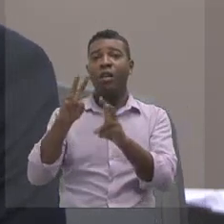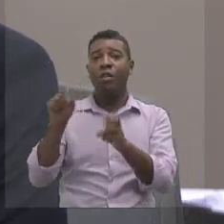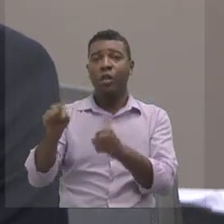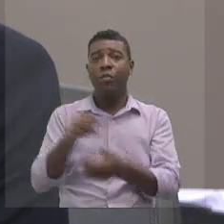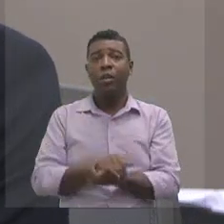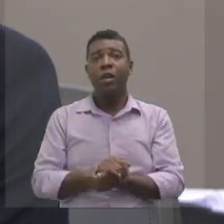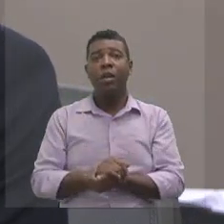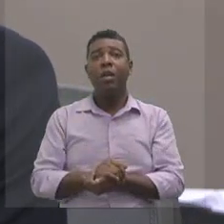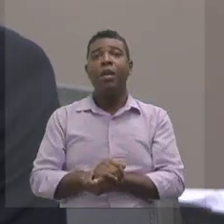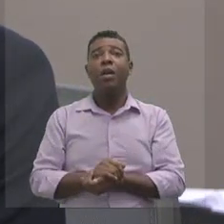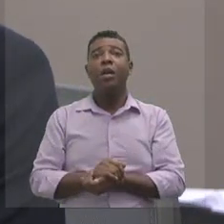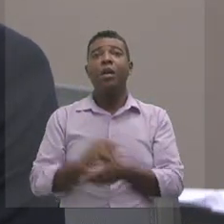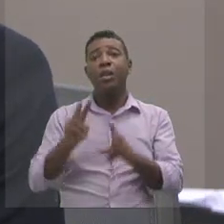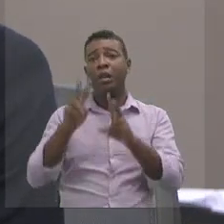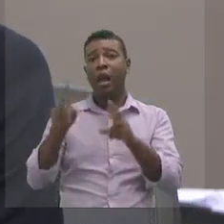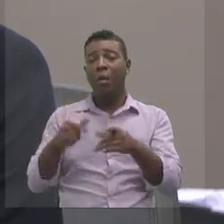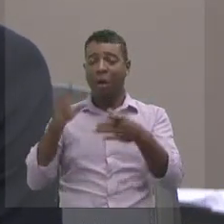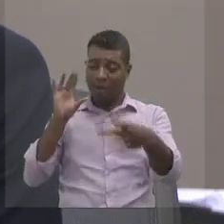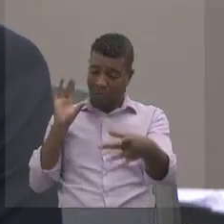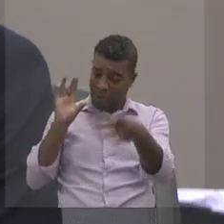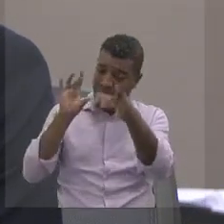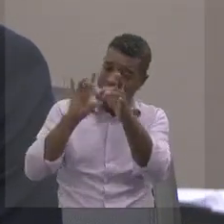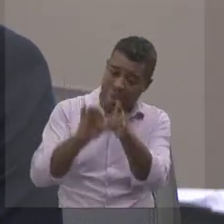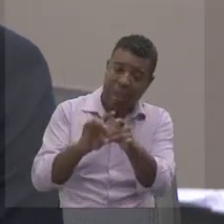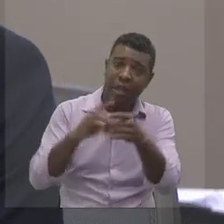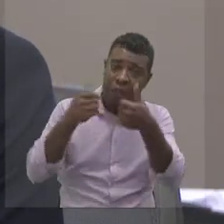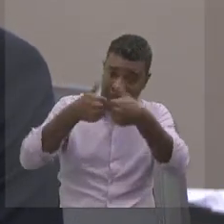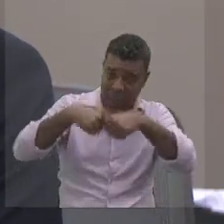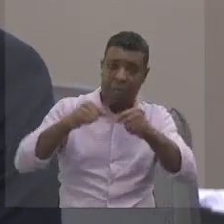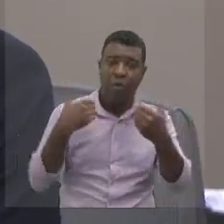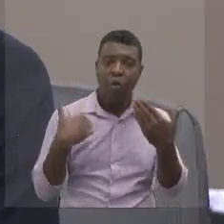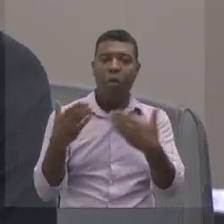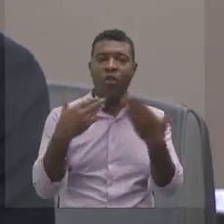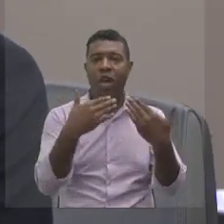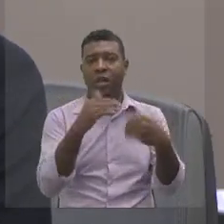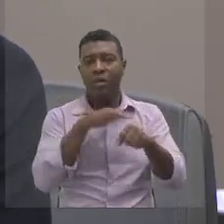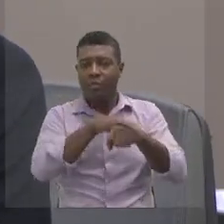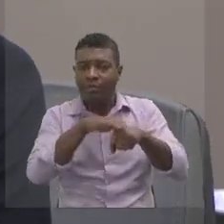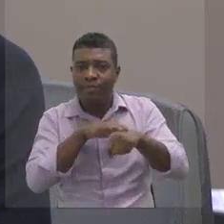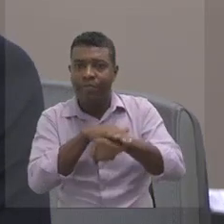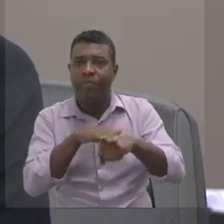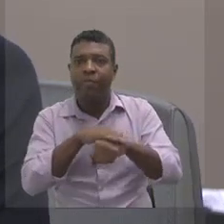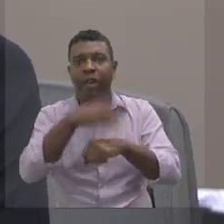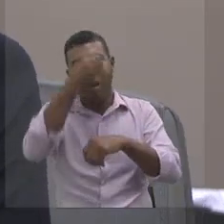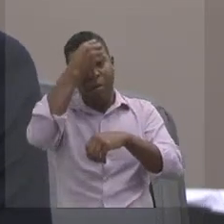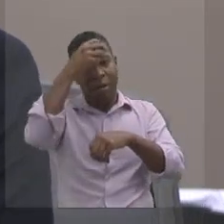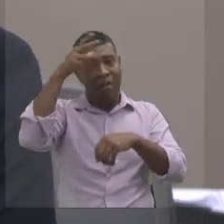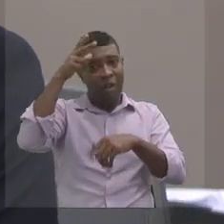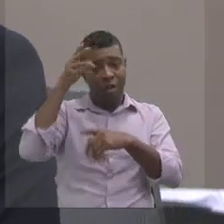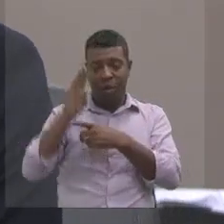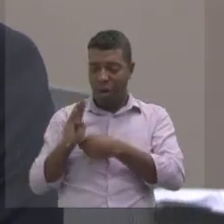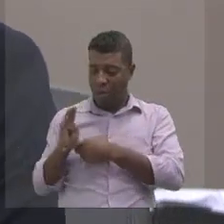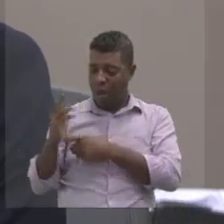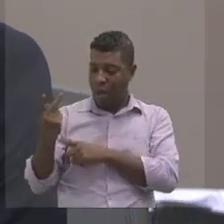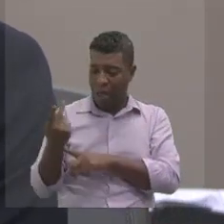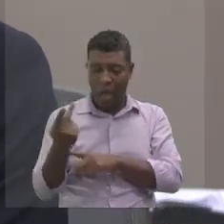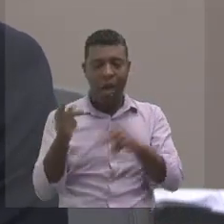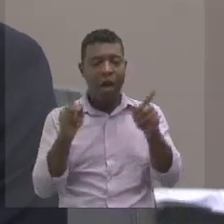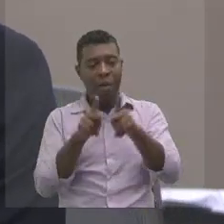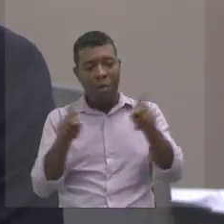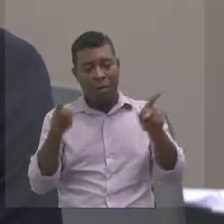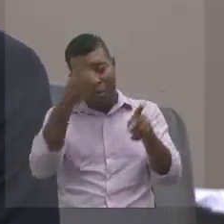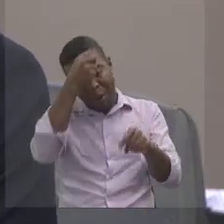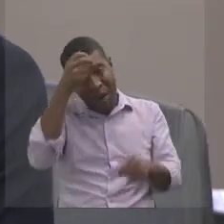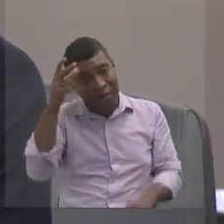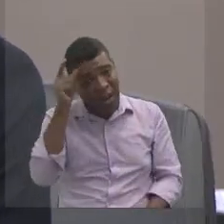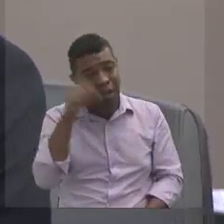a gente tem conversado né E aí o diálogo aqui fundamental Qual a prefeitura de Belo Horizonte né com o prefeito Fuad toda equipe